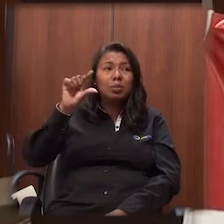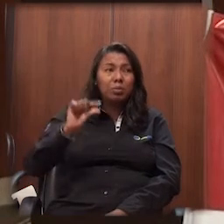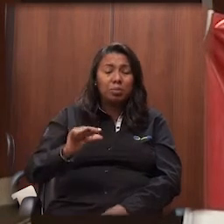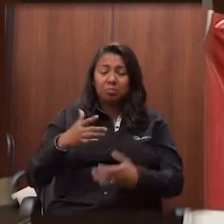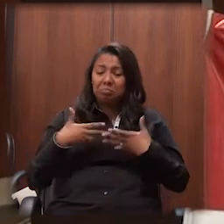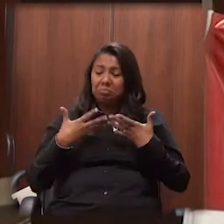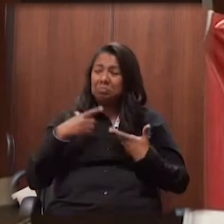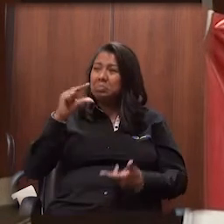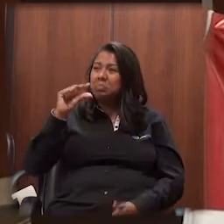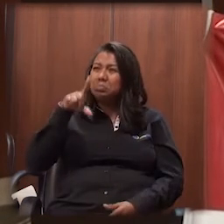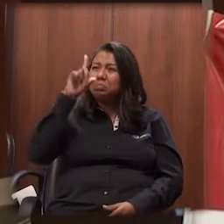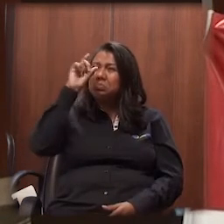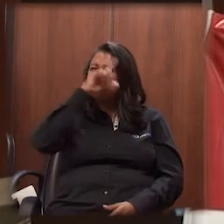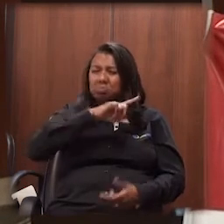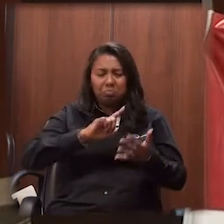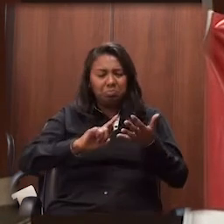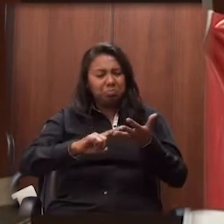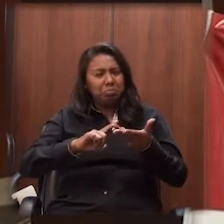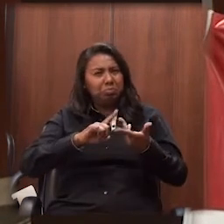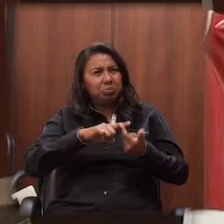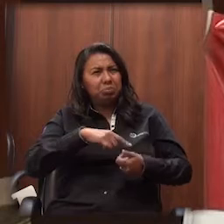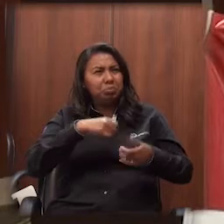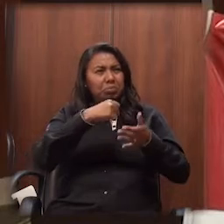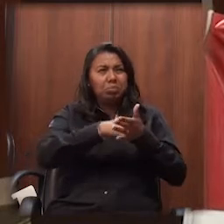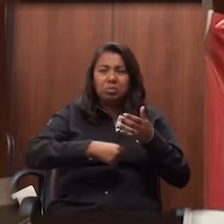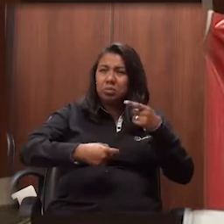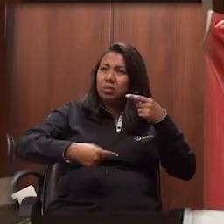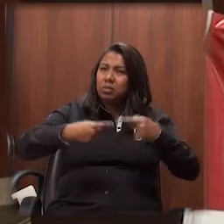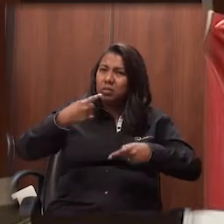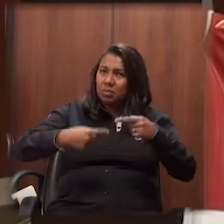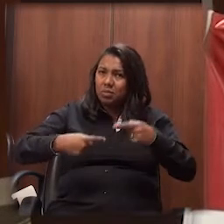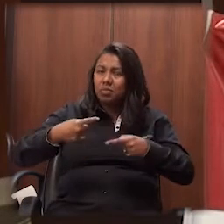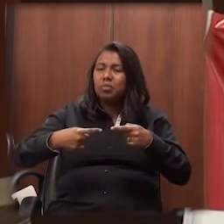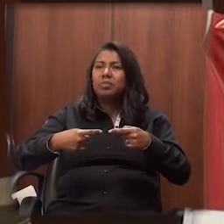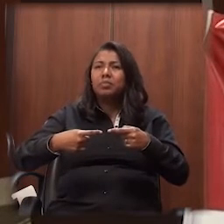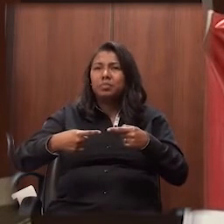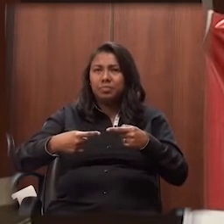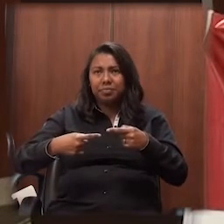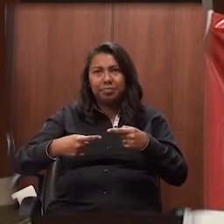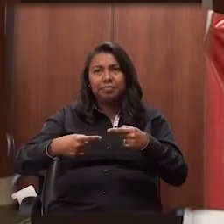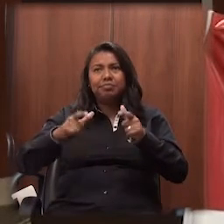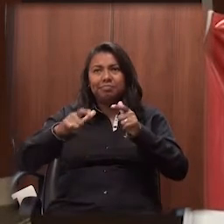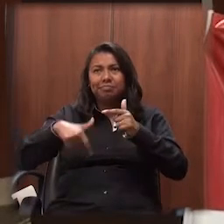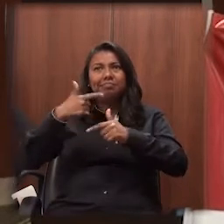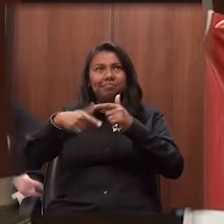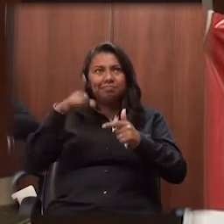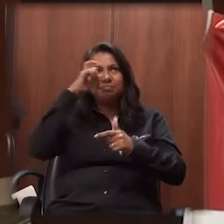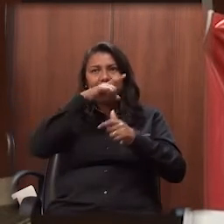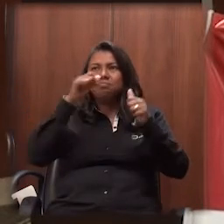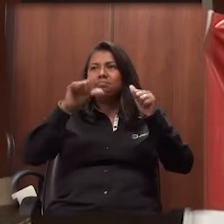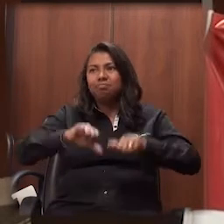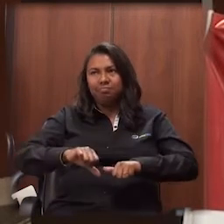todas as dificuldades de, enfim, luta política que tornam ainda mais intenso o ambiente de trabalho, etc,